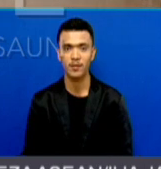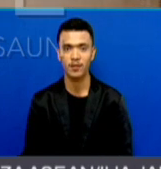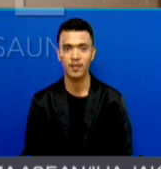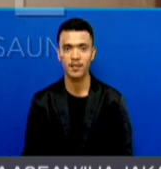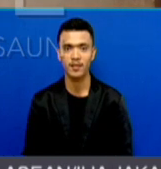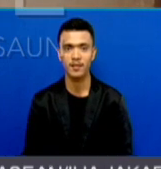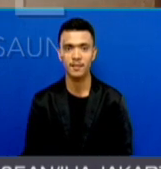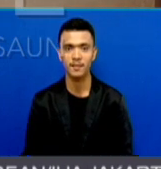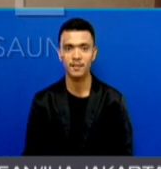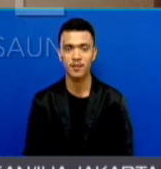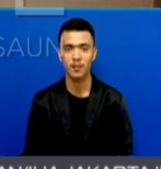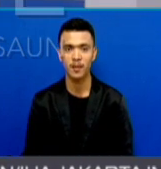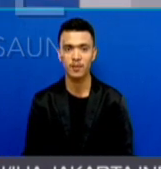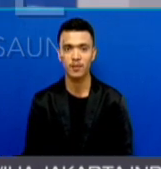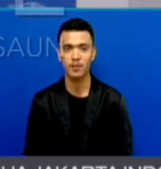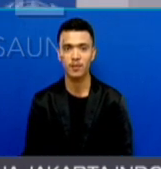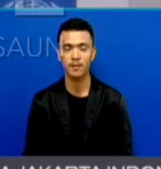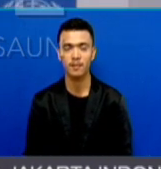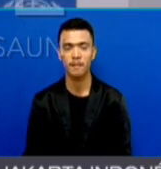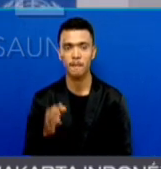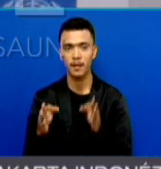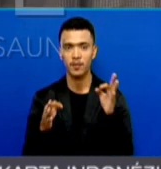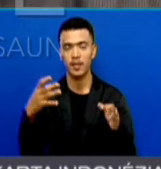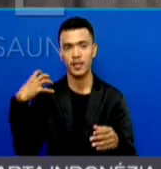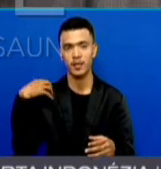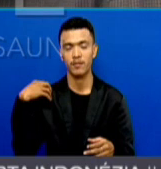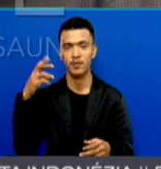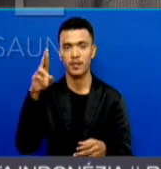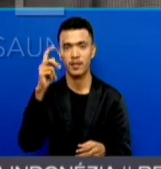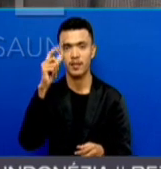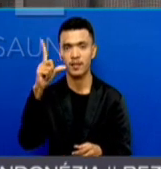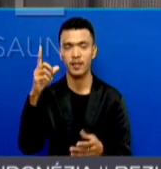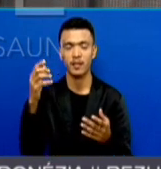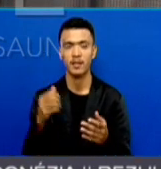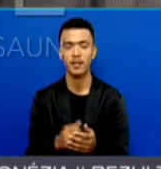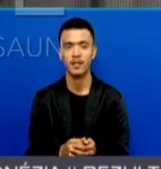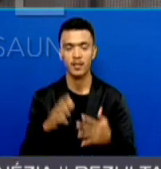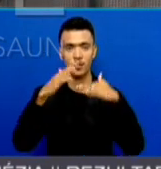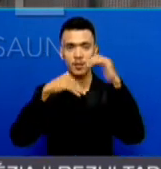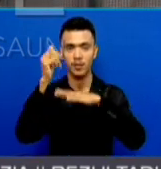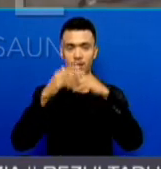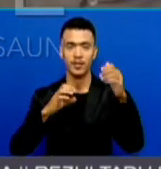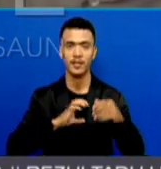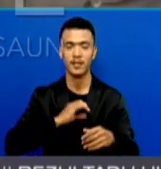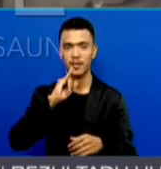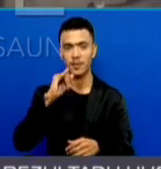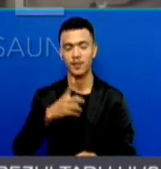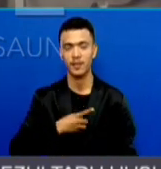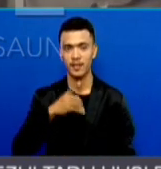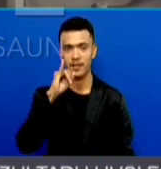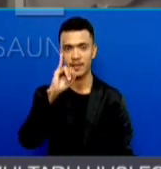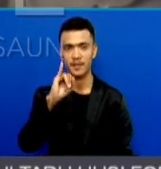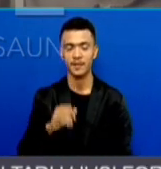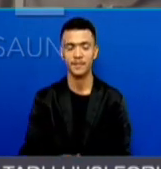times bigger than this building. Entretanto, edifício central RTTLP nesse construí iha caicoli dili.